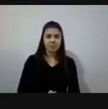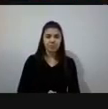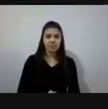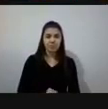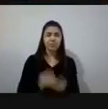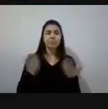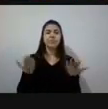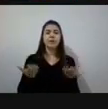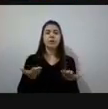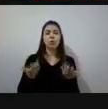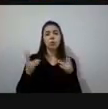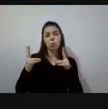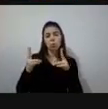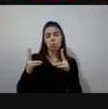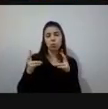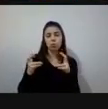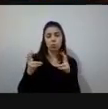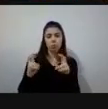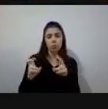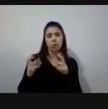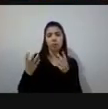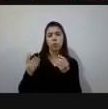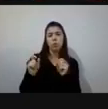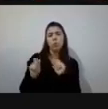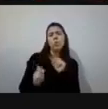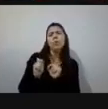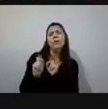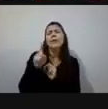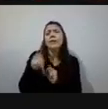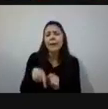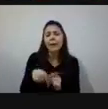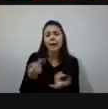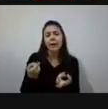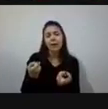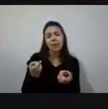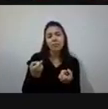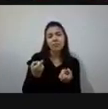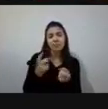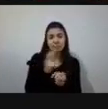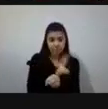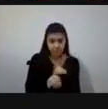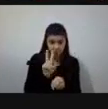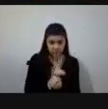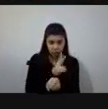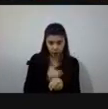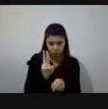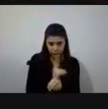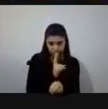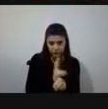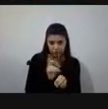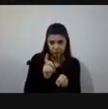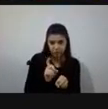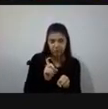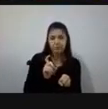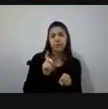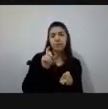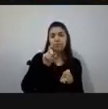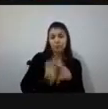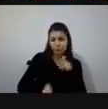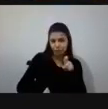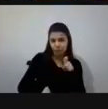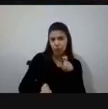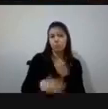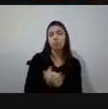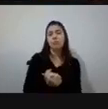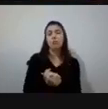Sobre o que é a violência sexual, porque ontem mesmo a gente falava no, na nossa live sobre